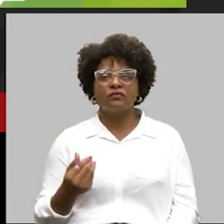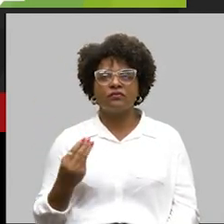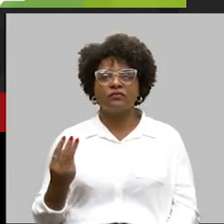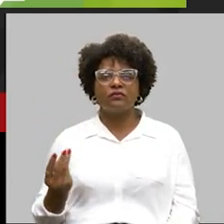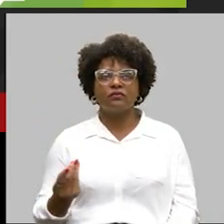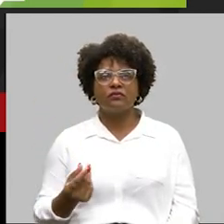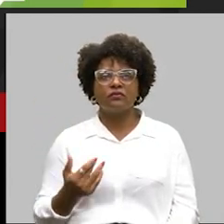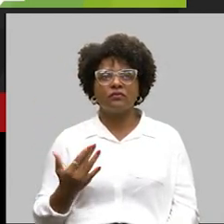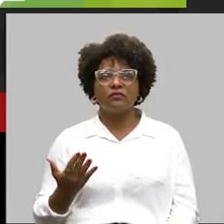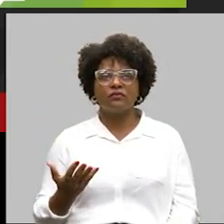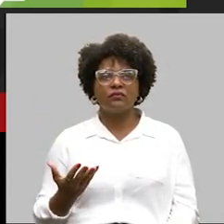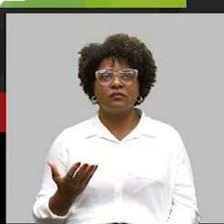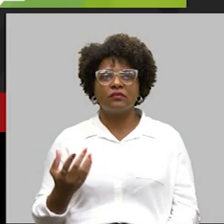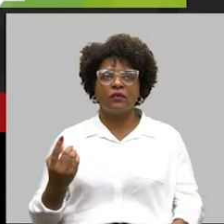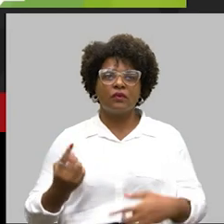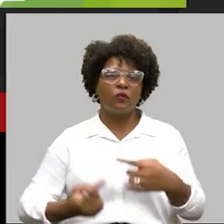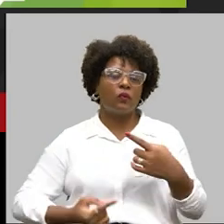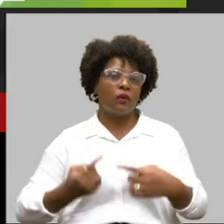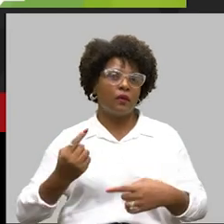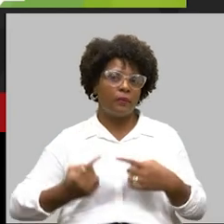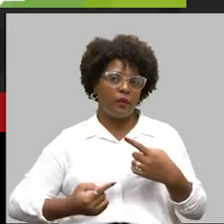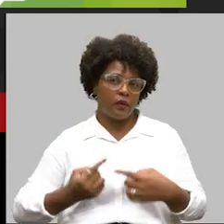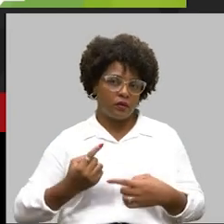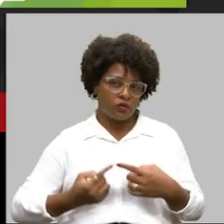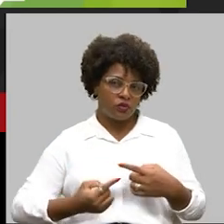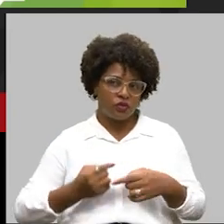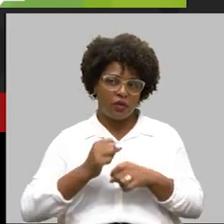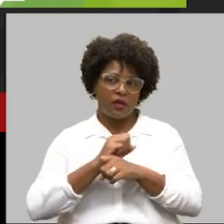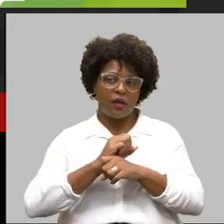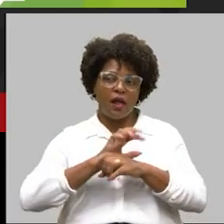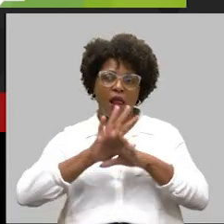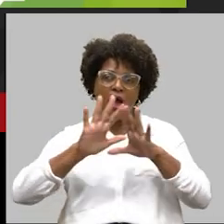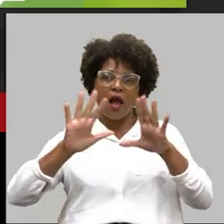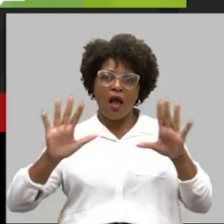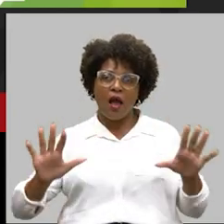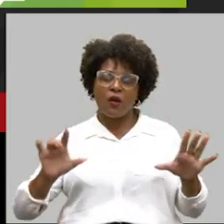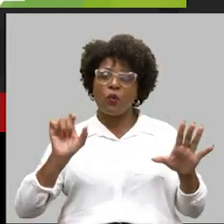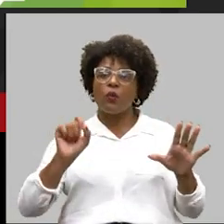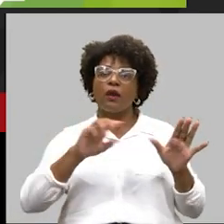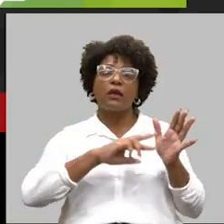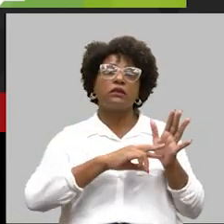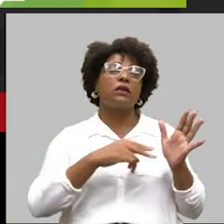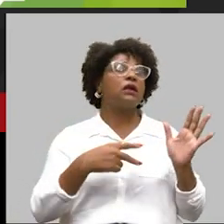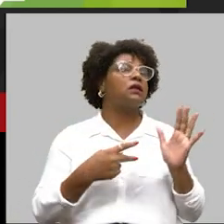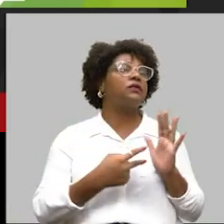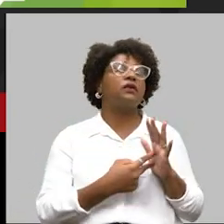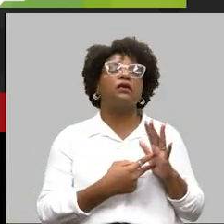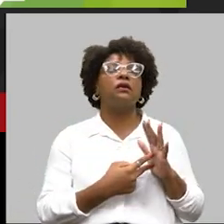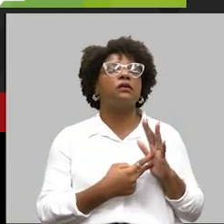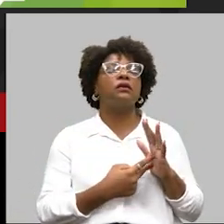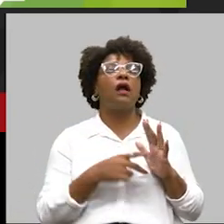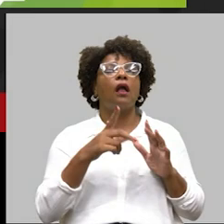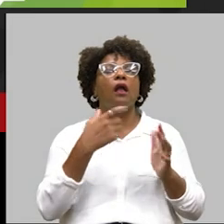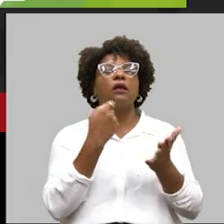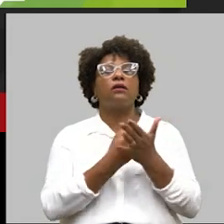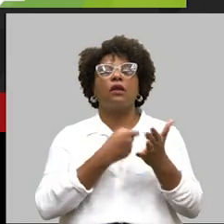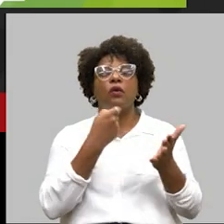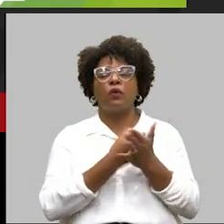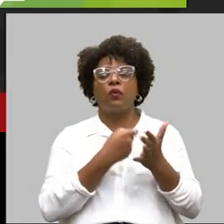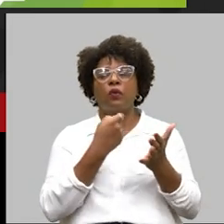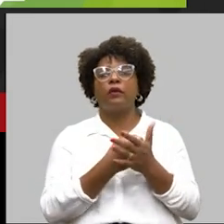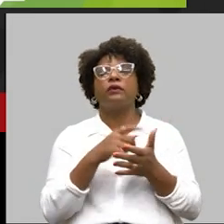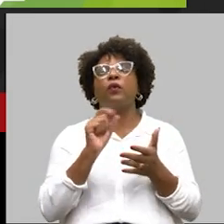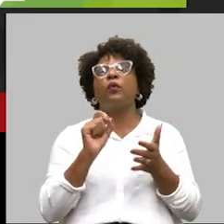não tenho o debate Claro do que que significa Esta luta e do que que